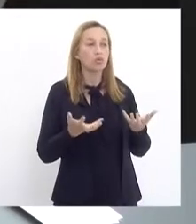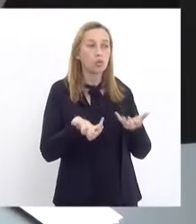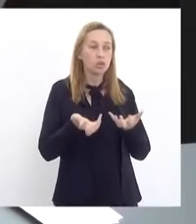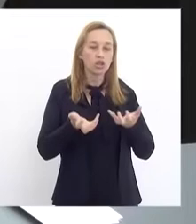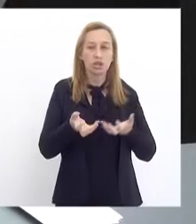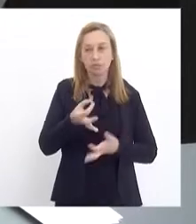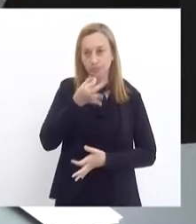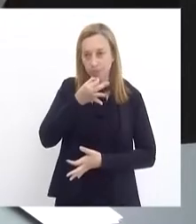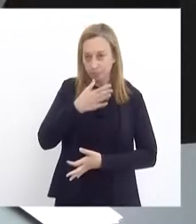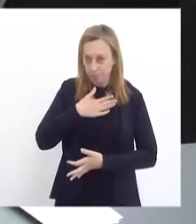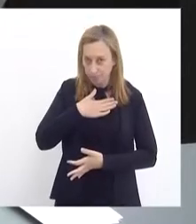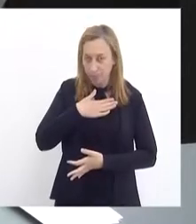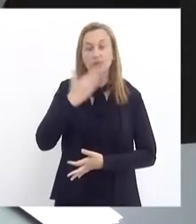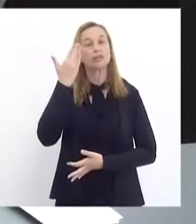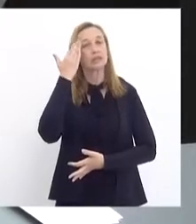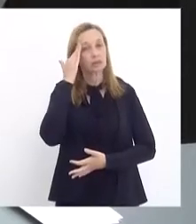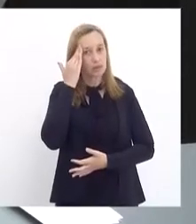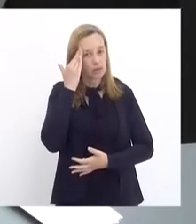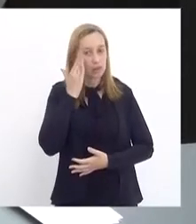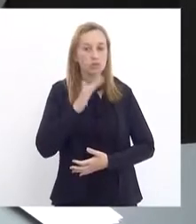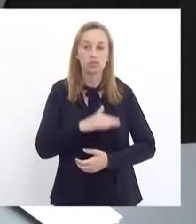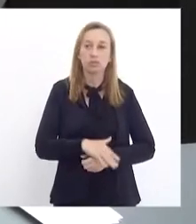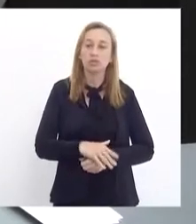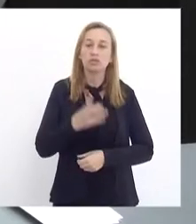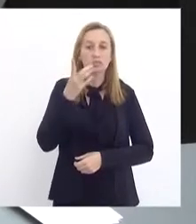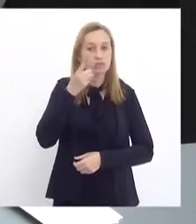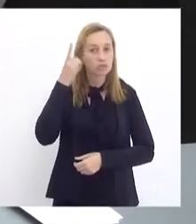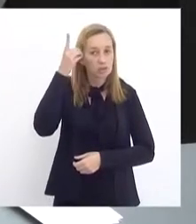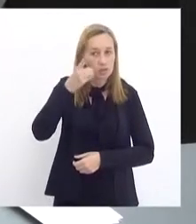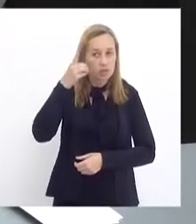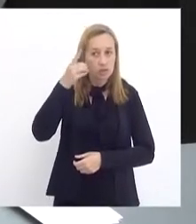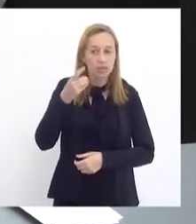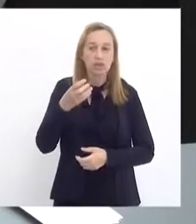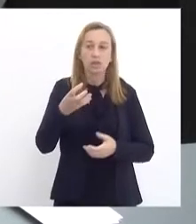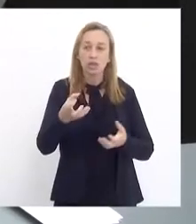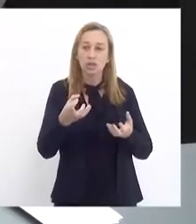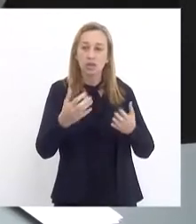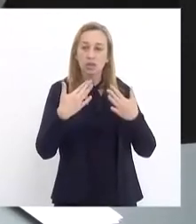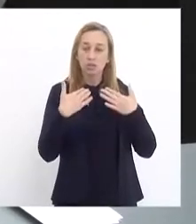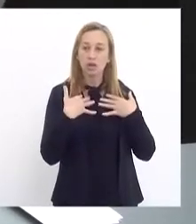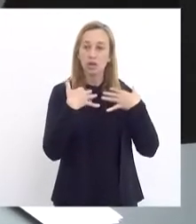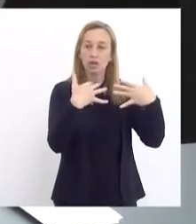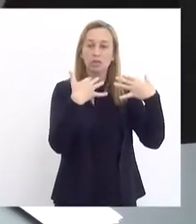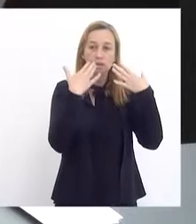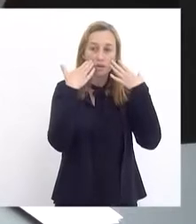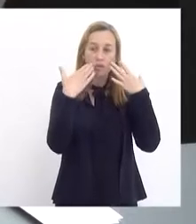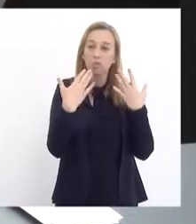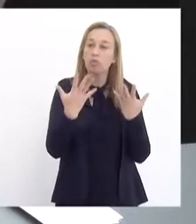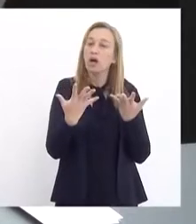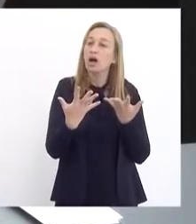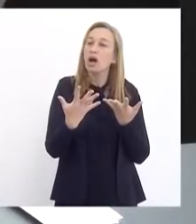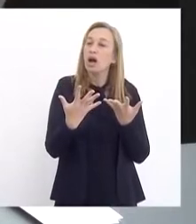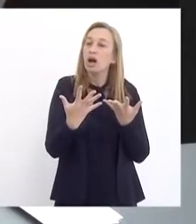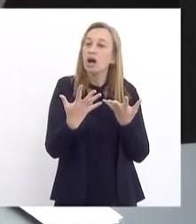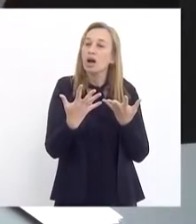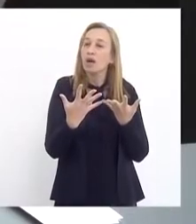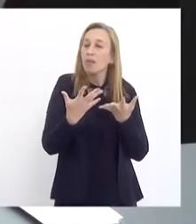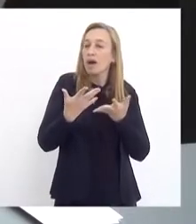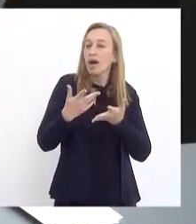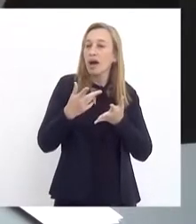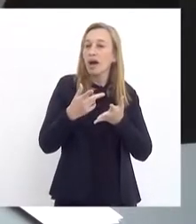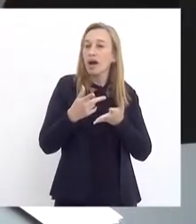essa sugestão. Entendo que a deputada queira uma audiência pública para ela